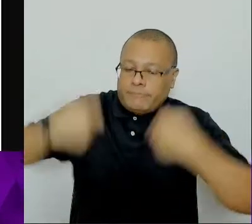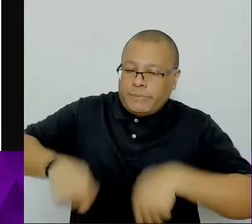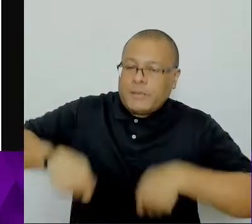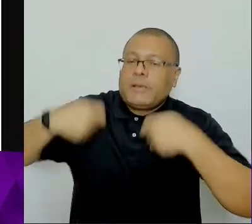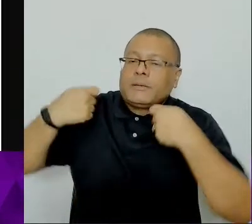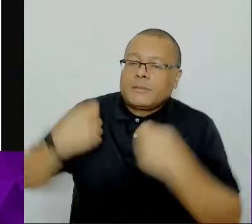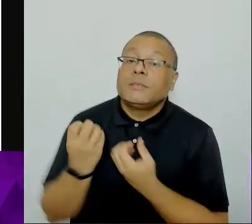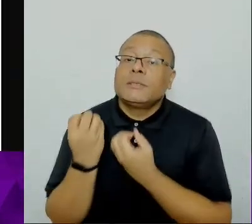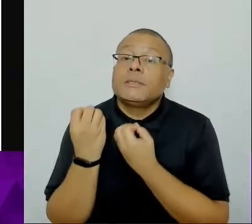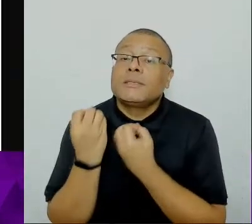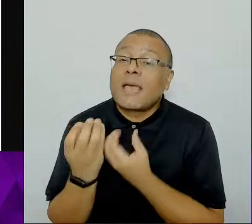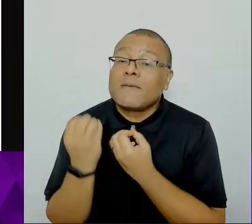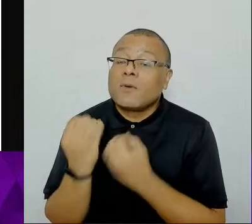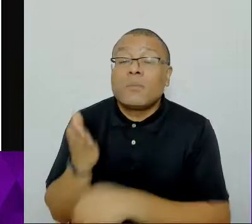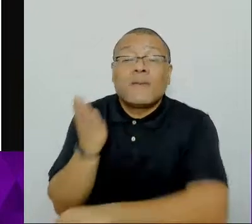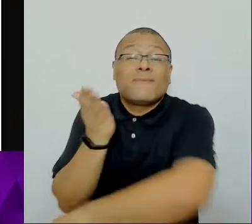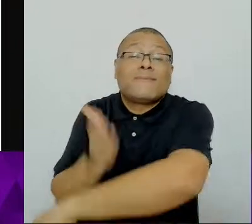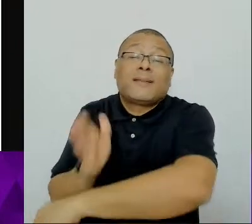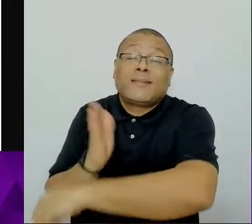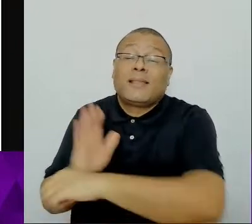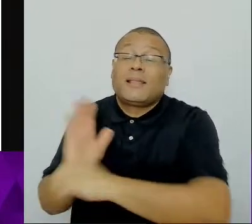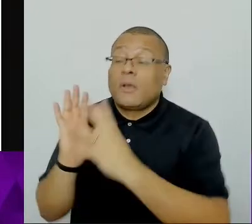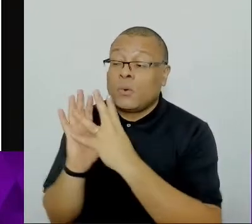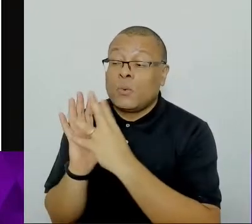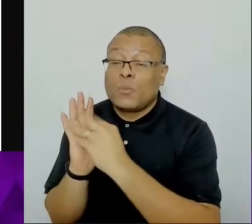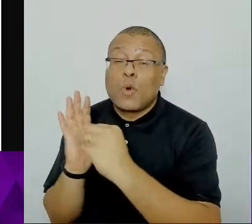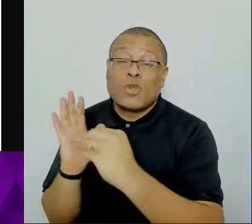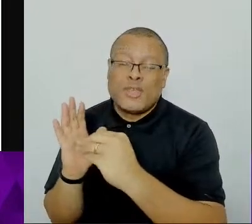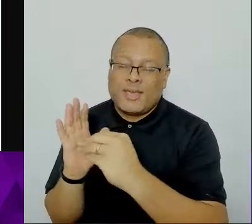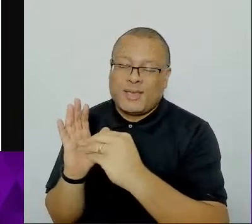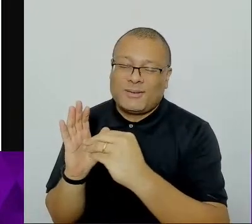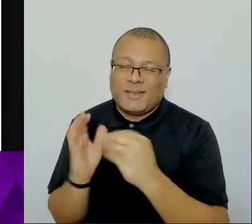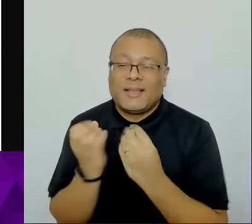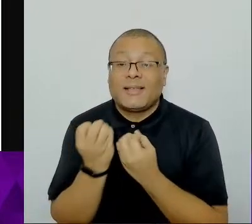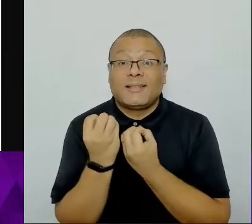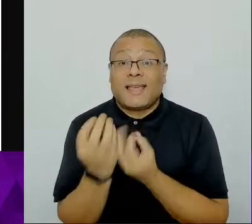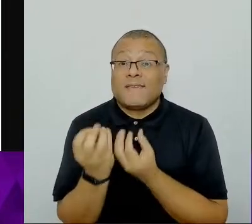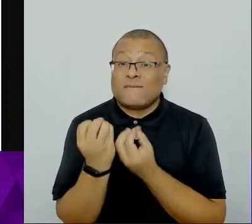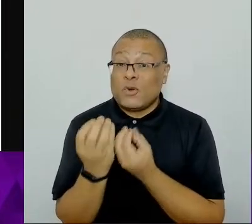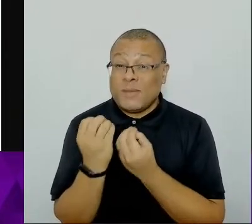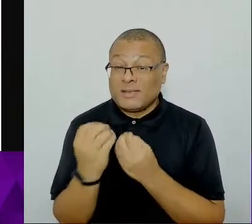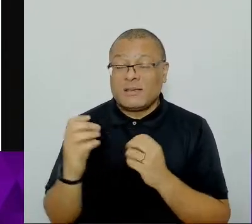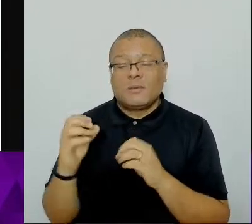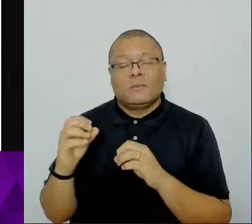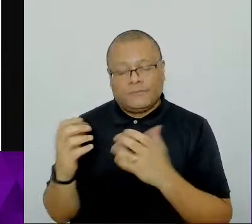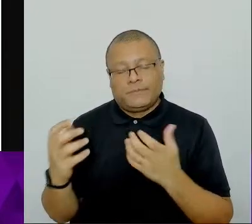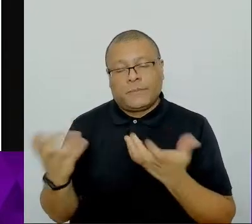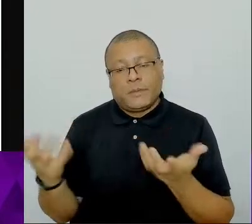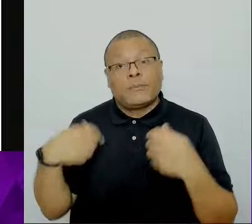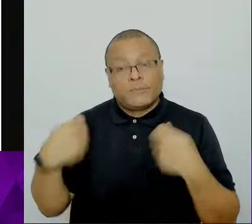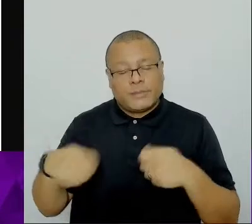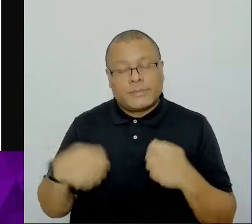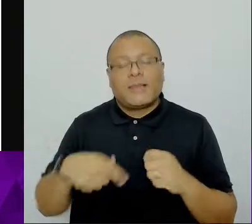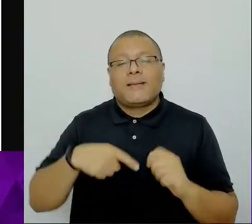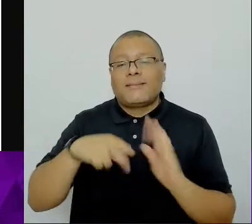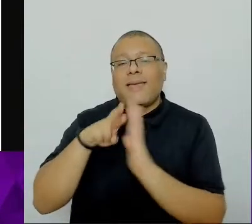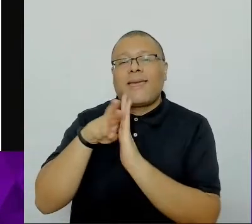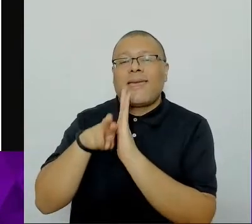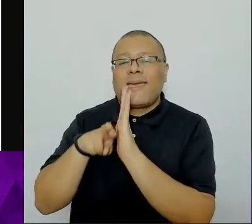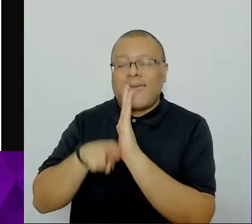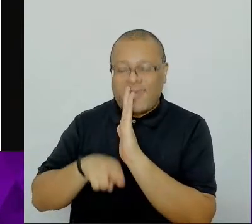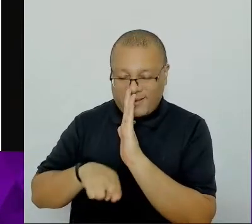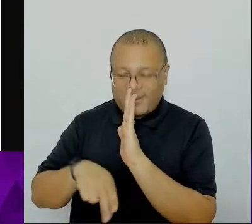para o treinamento dos modelos, privacidade para o tratamento desses dados. Então, tudo isso também é